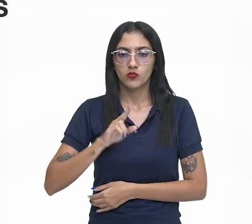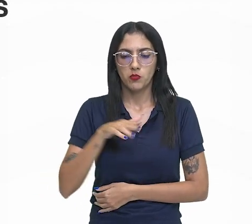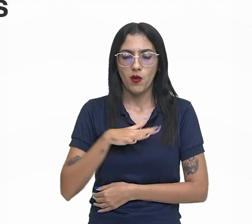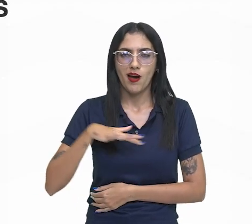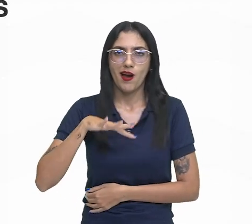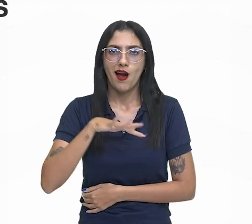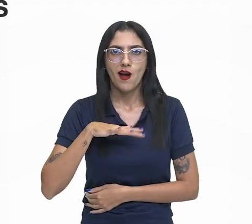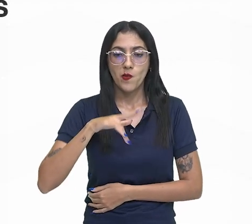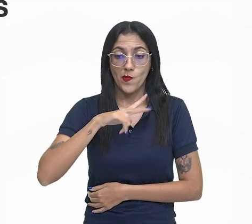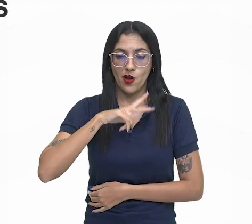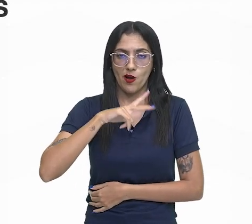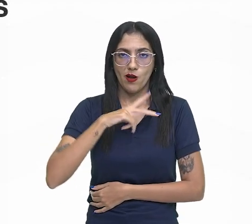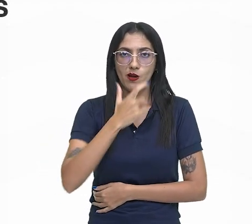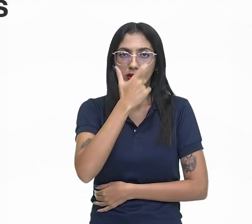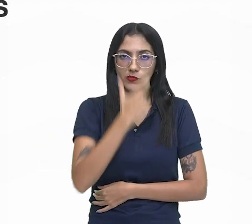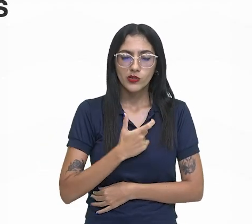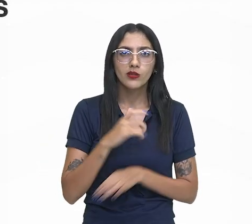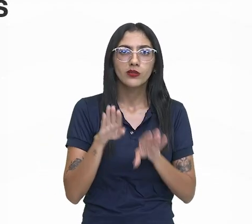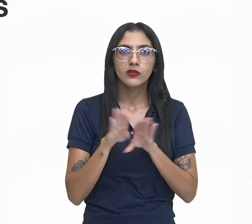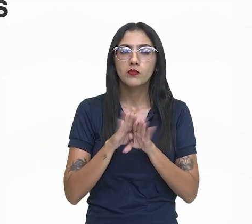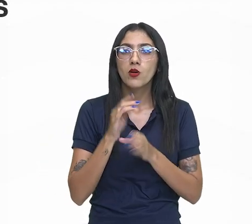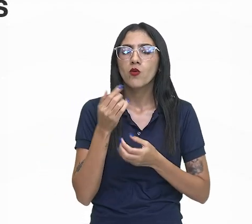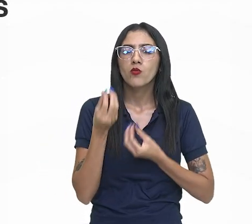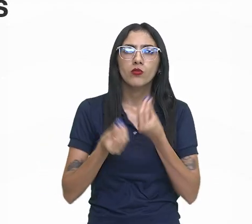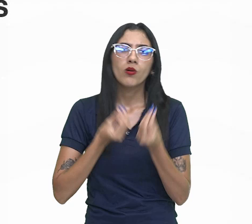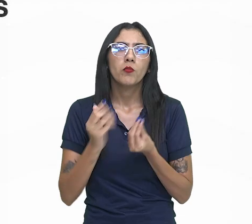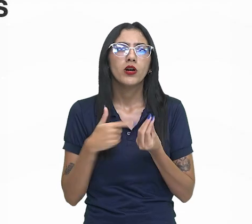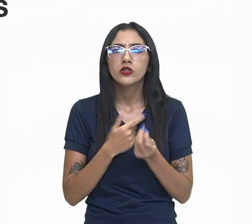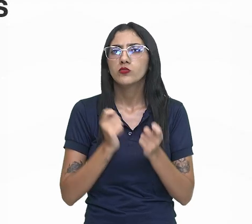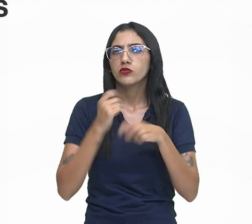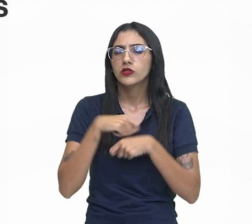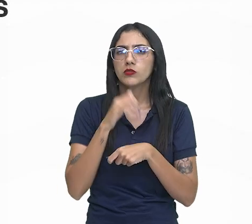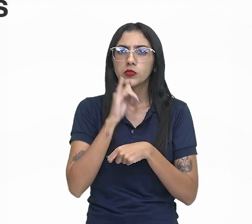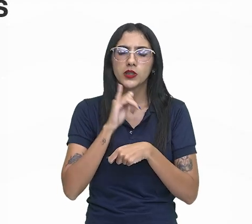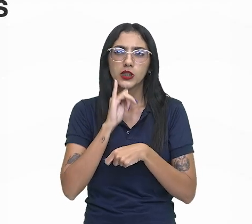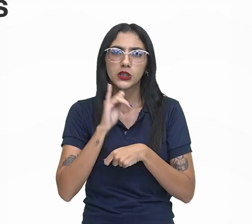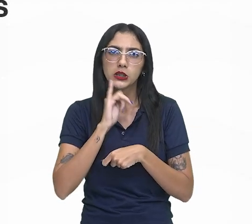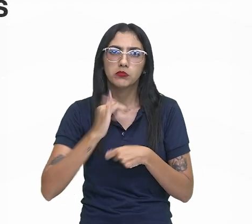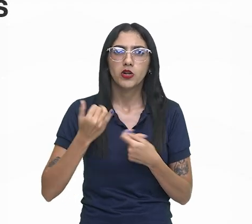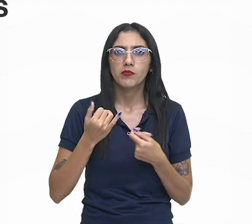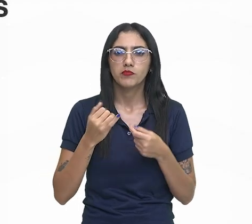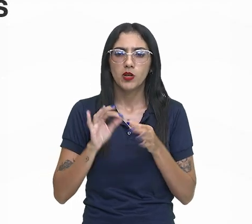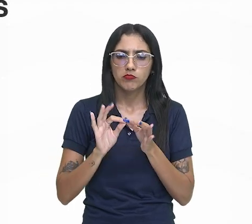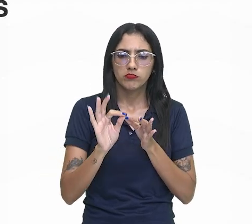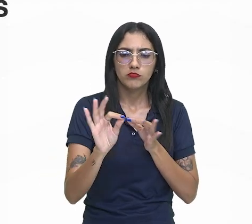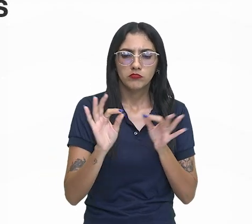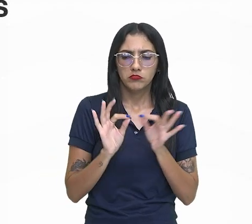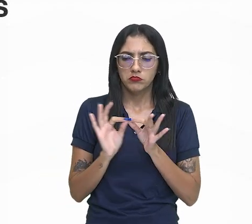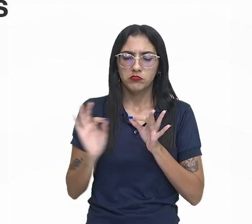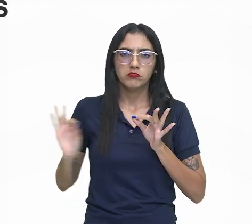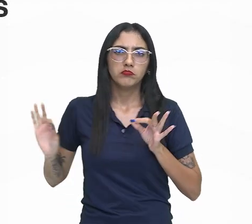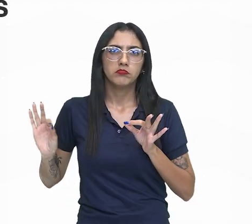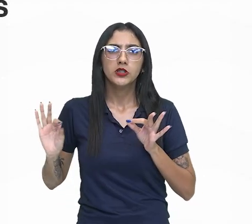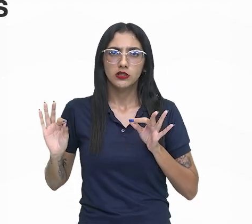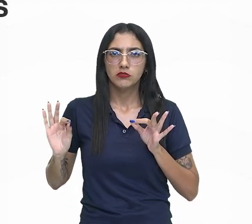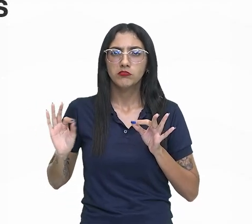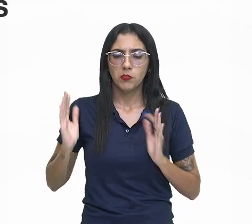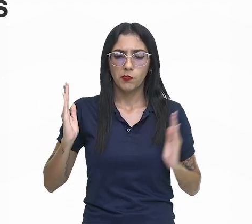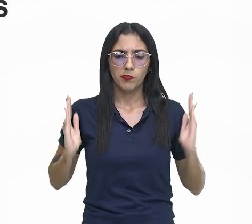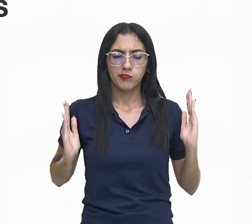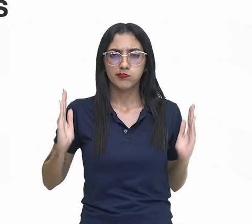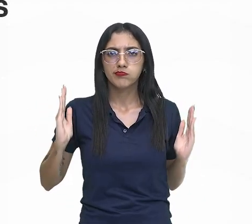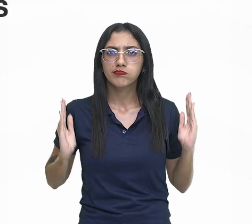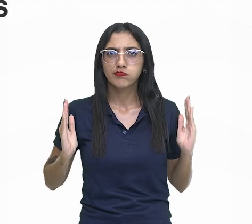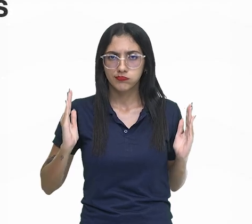individual e como podemos alcançar limites ao esticar as partes do nosso corpo em qualquer direção. É o